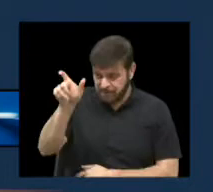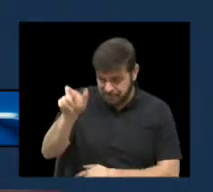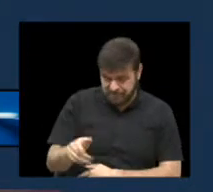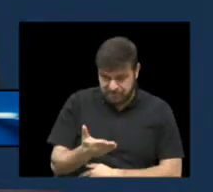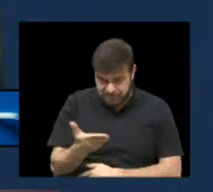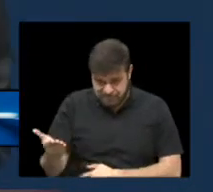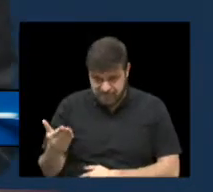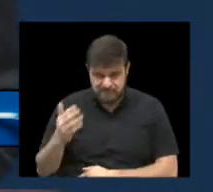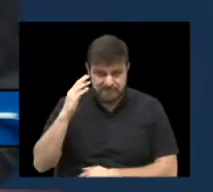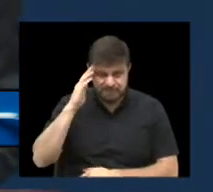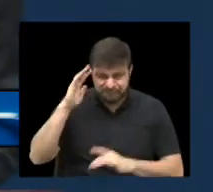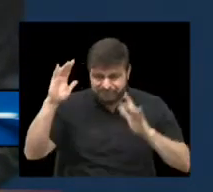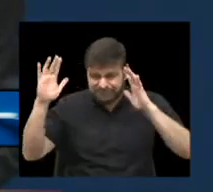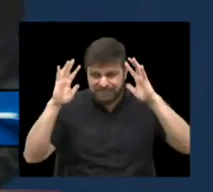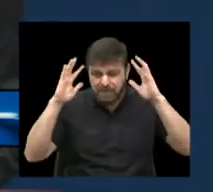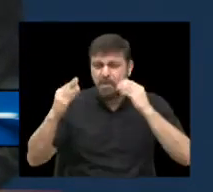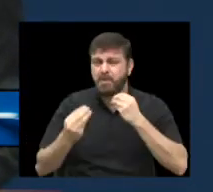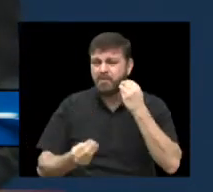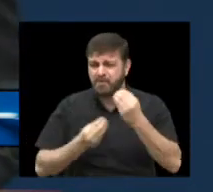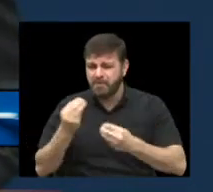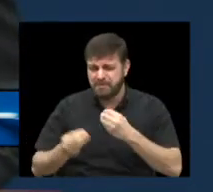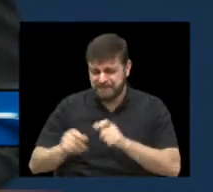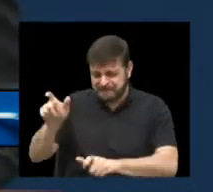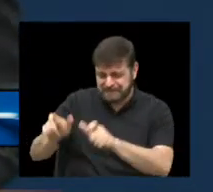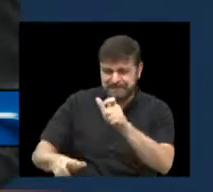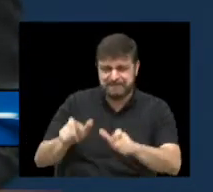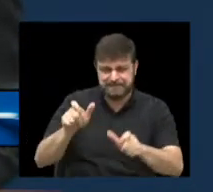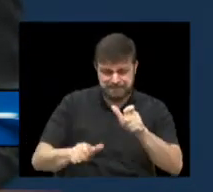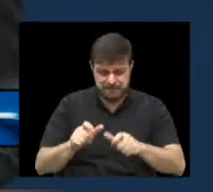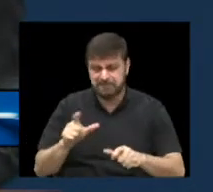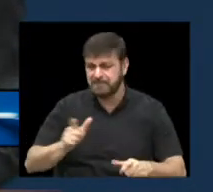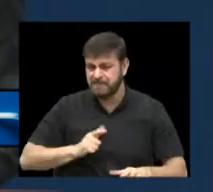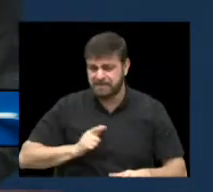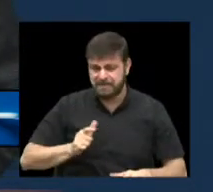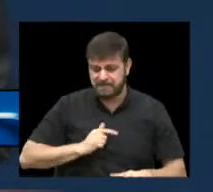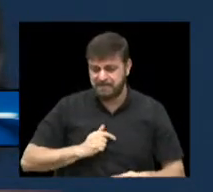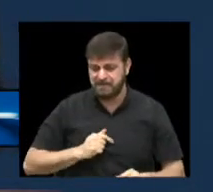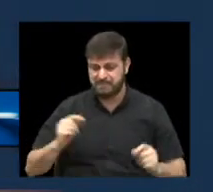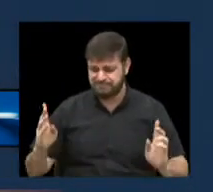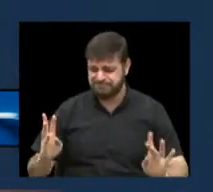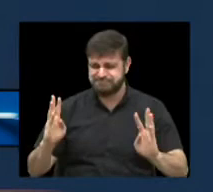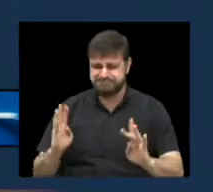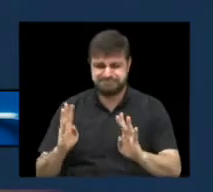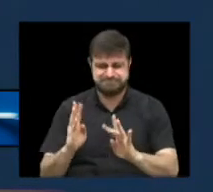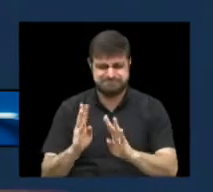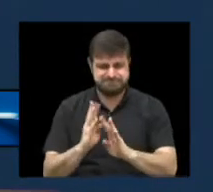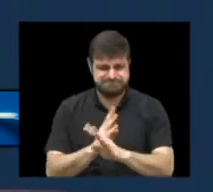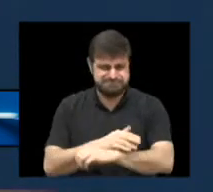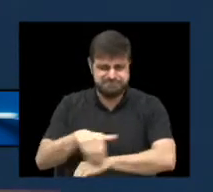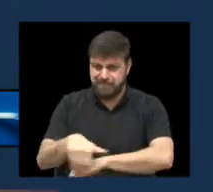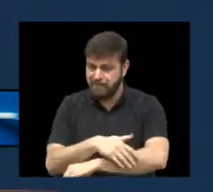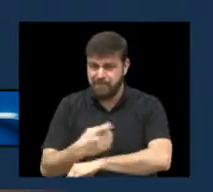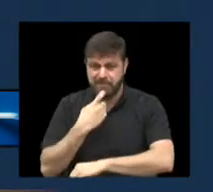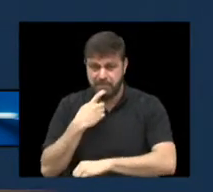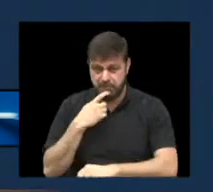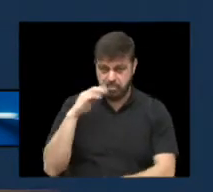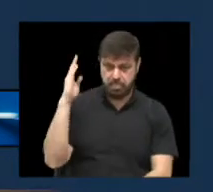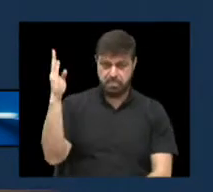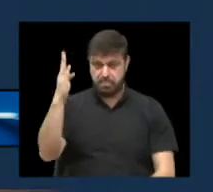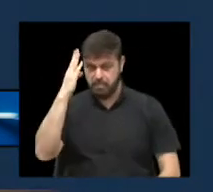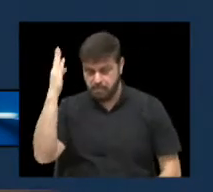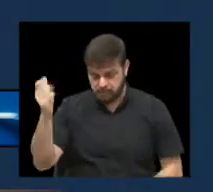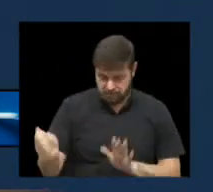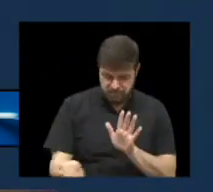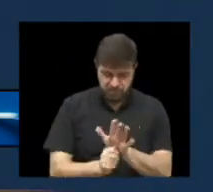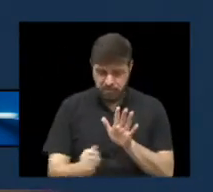imaginar a luta que é desses inúmeros Fábios que andam pelas ruas de Campinas sob efeito das